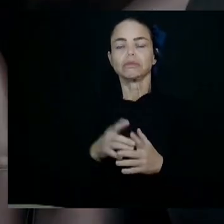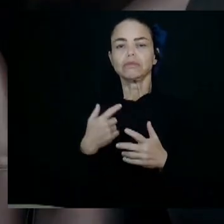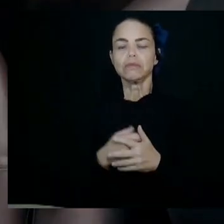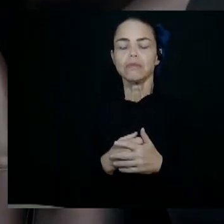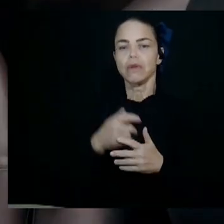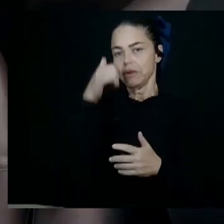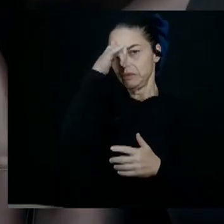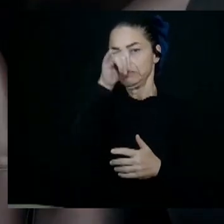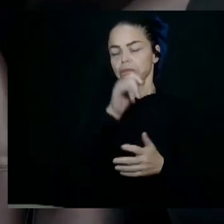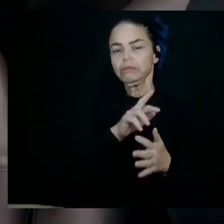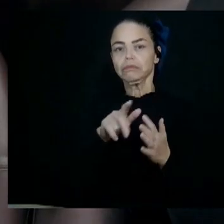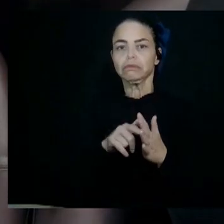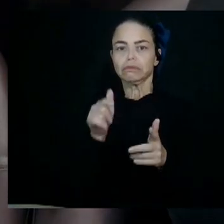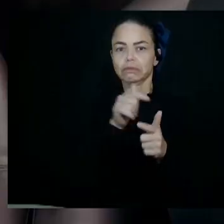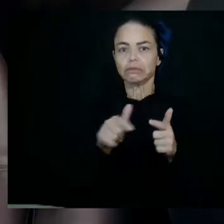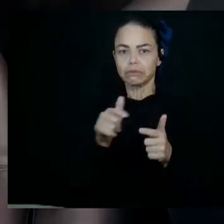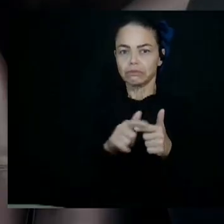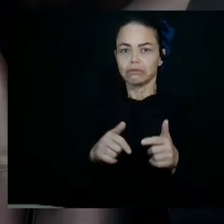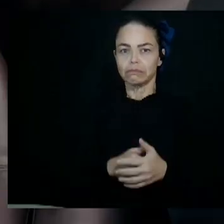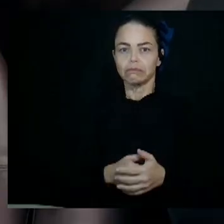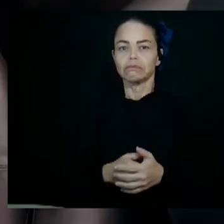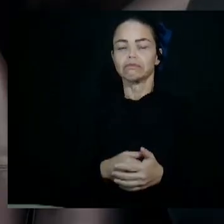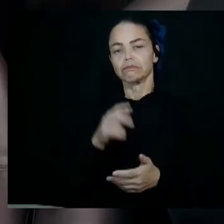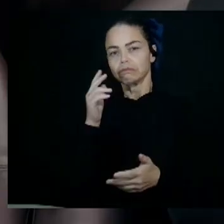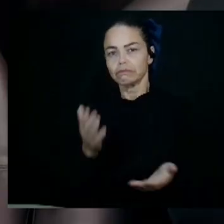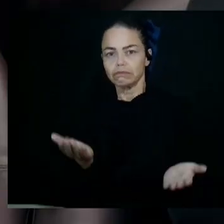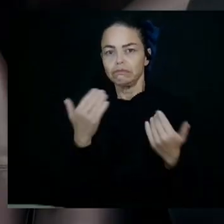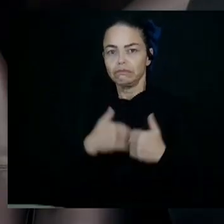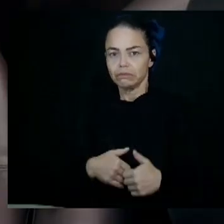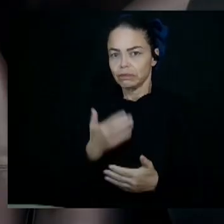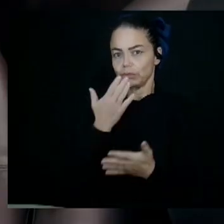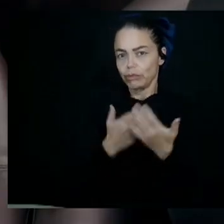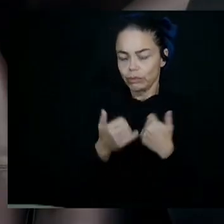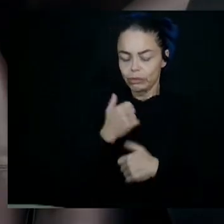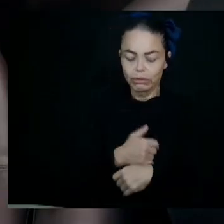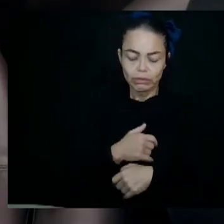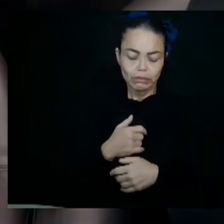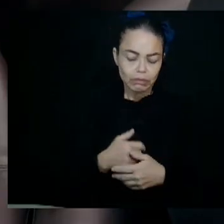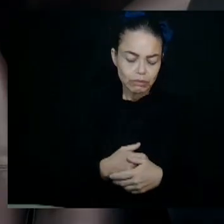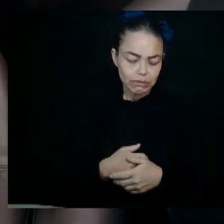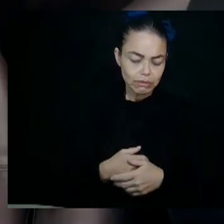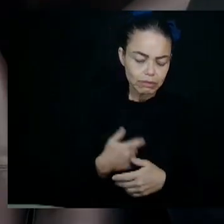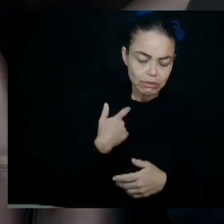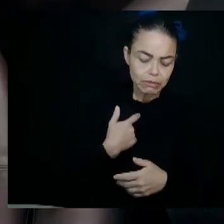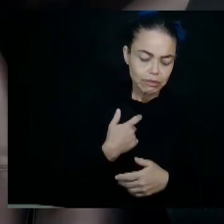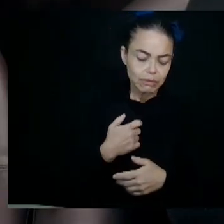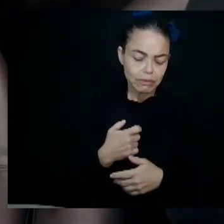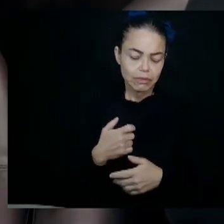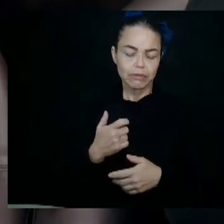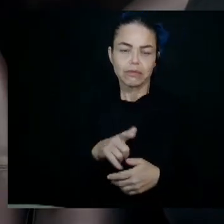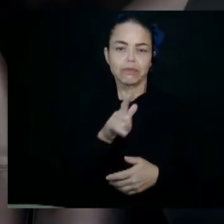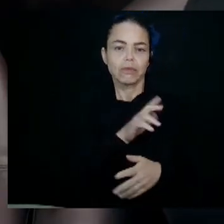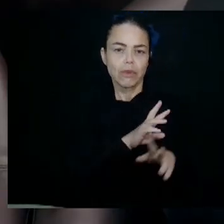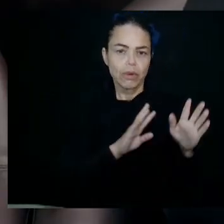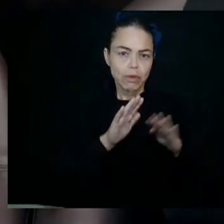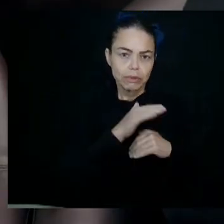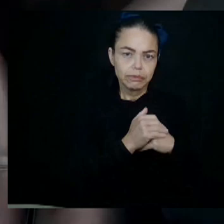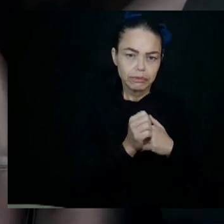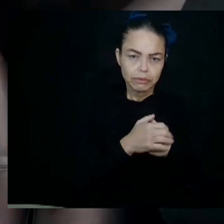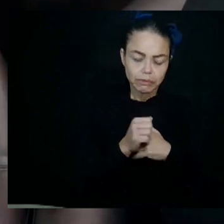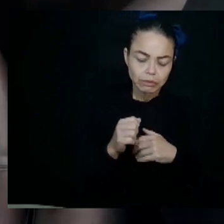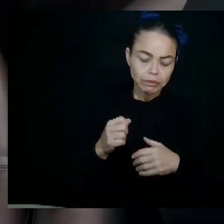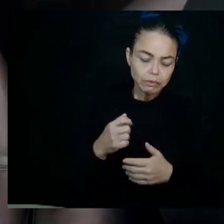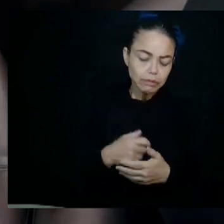de outros problemas. Então, quando a gente vem para um alimento de origem vegetal, feito com carinho, com cuidado, sem adição de muita gordura, a gente